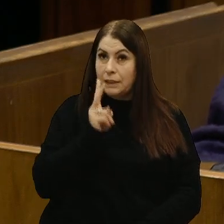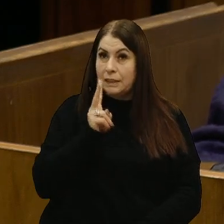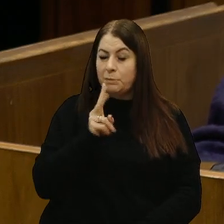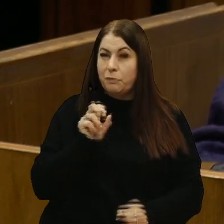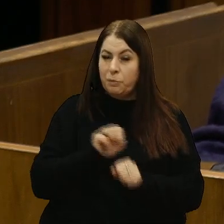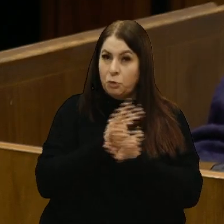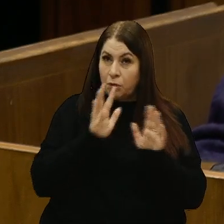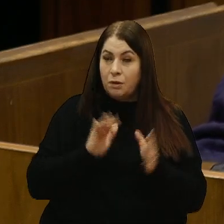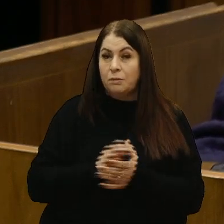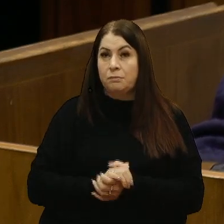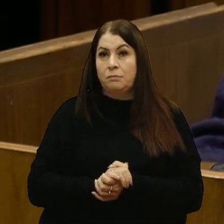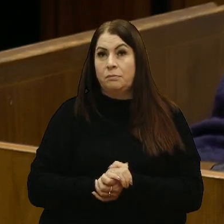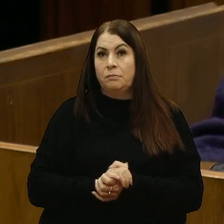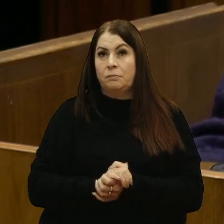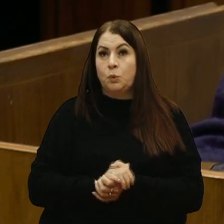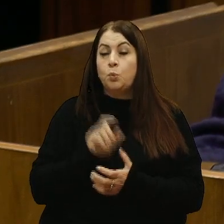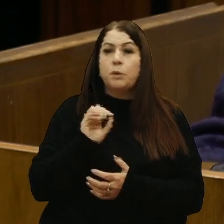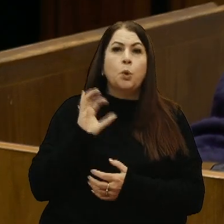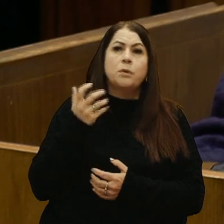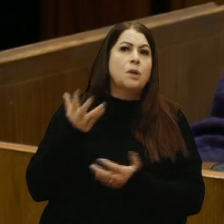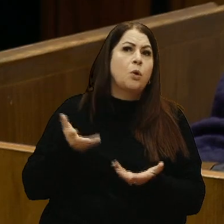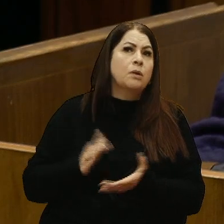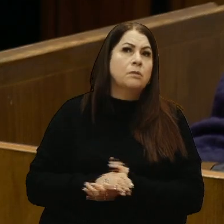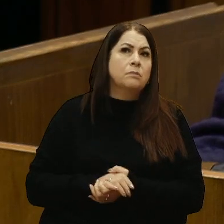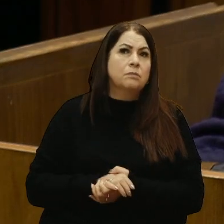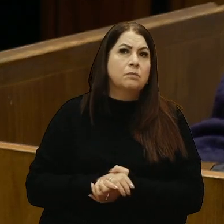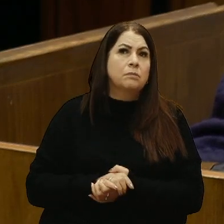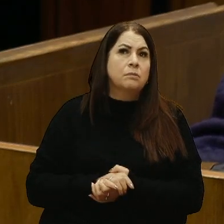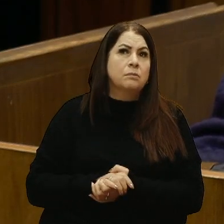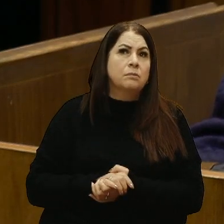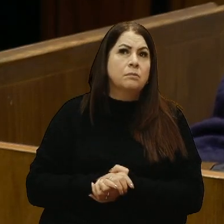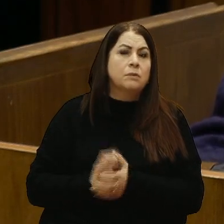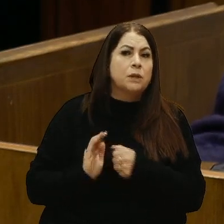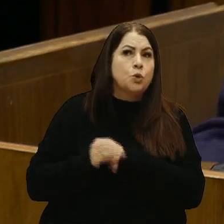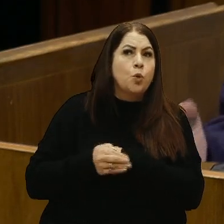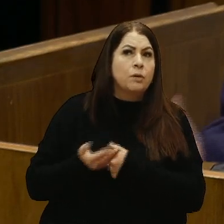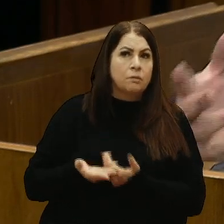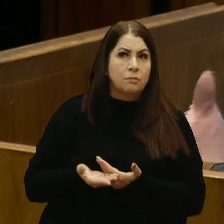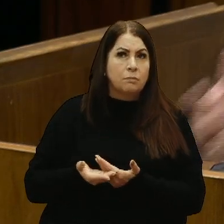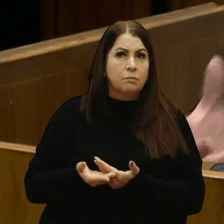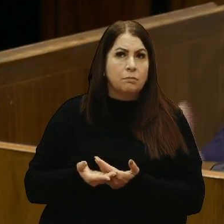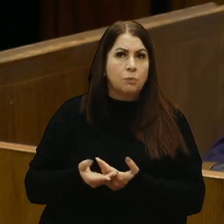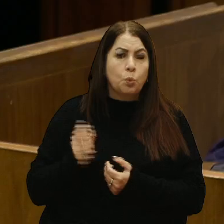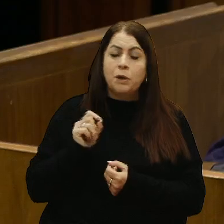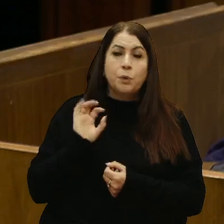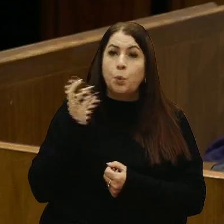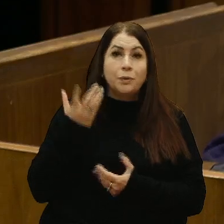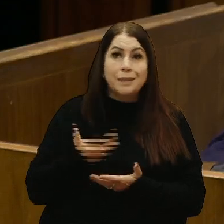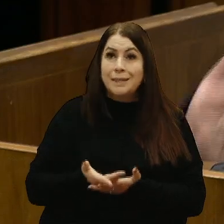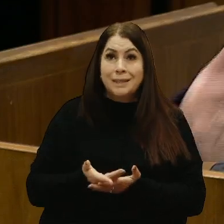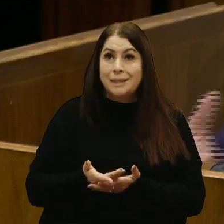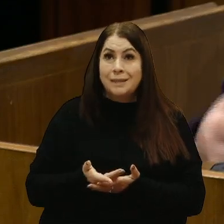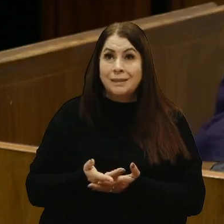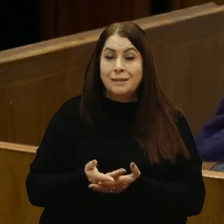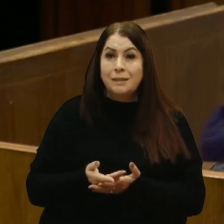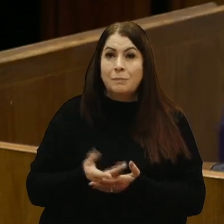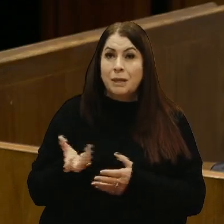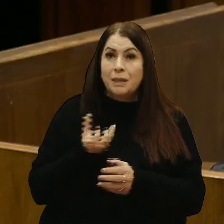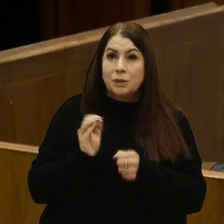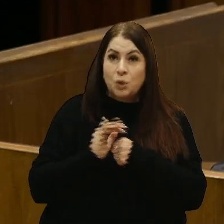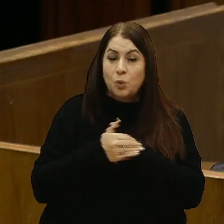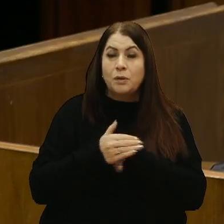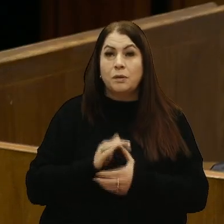muito transparente. O que está acontecendo agora? Que tem que esconder. O que está acontecendo para querer